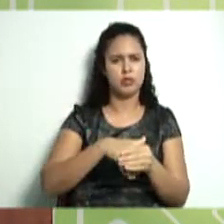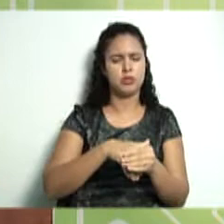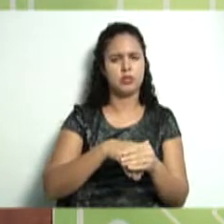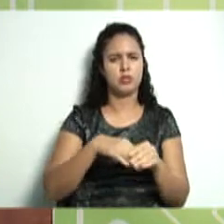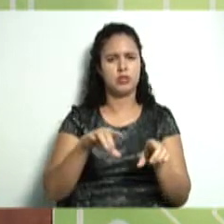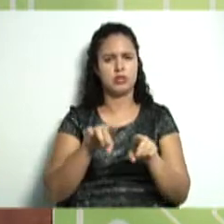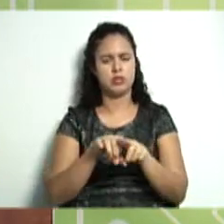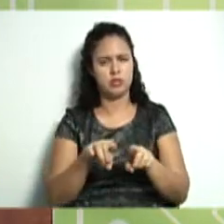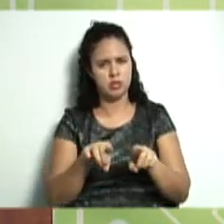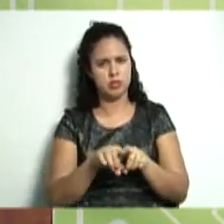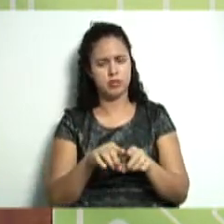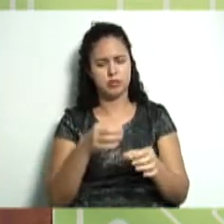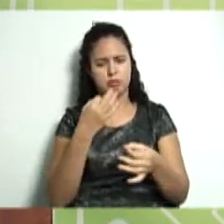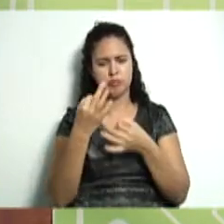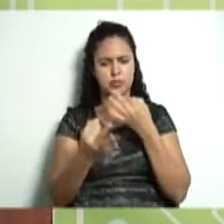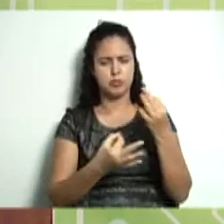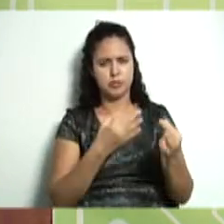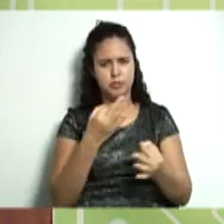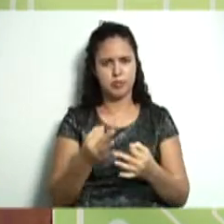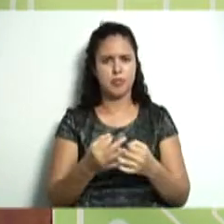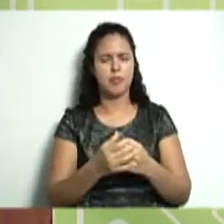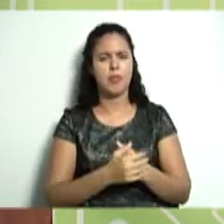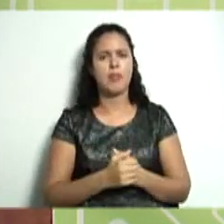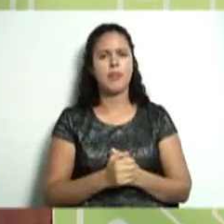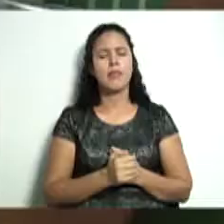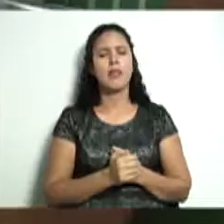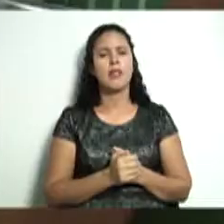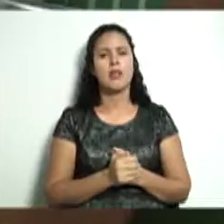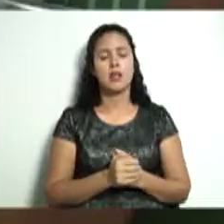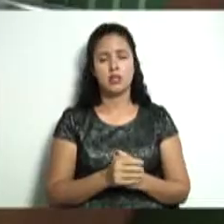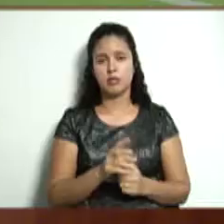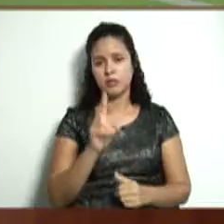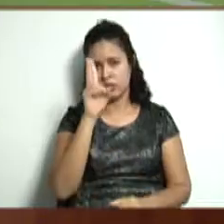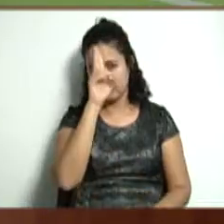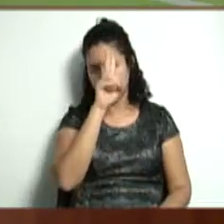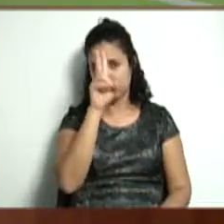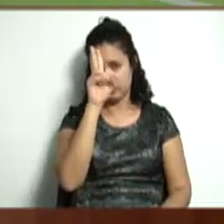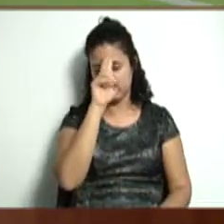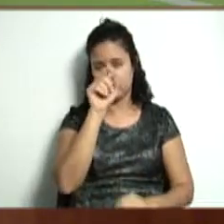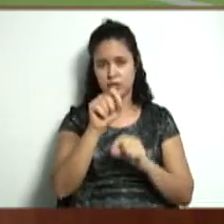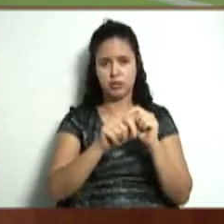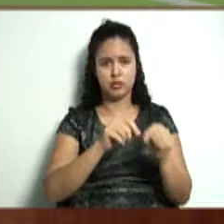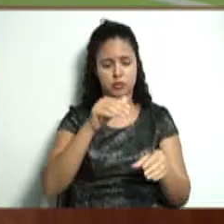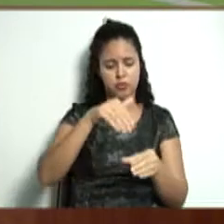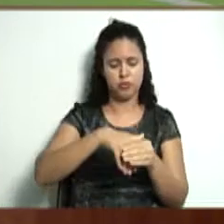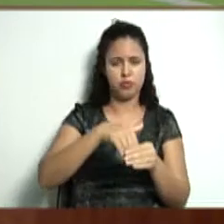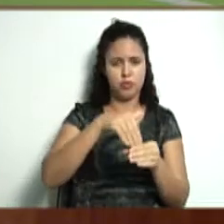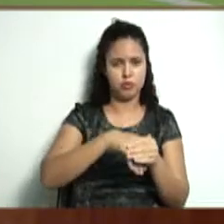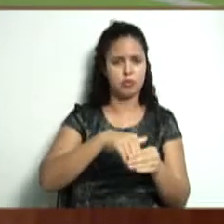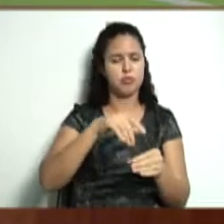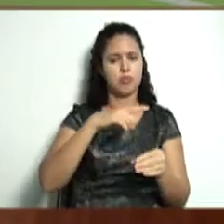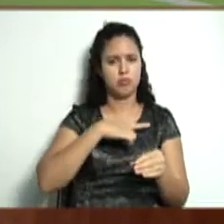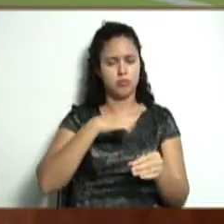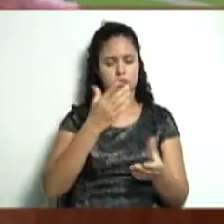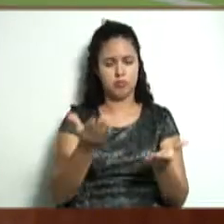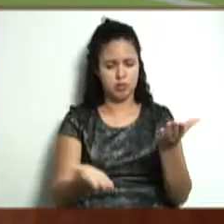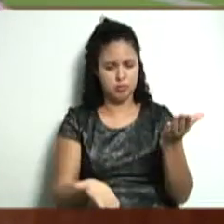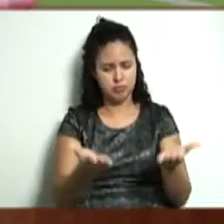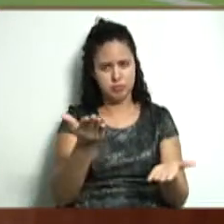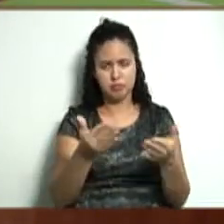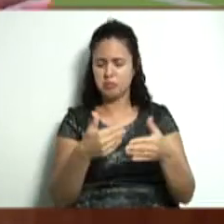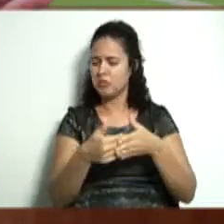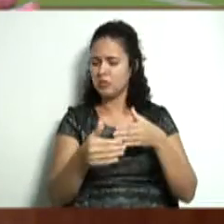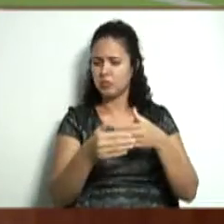também participe sugerindo. Lembrando também que o voto tem o mesmo peso, né, professora? Não importa